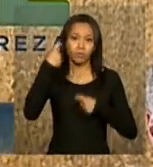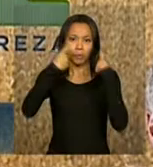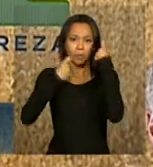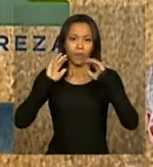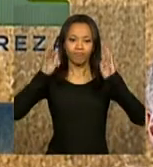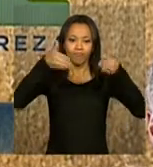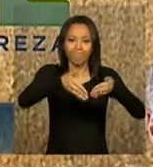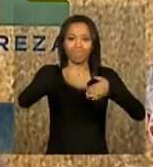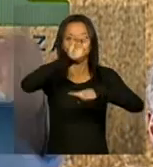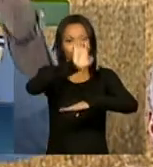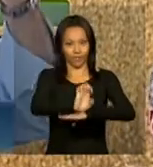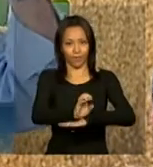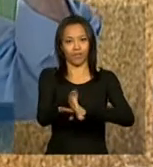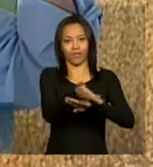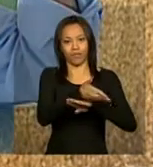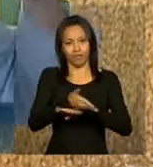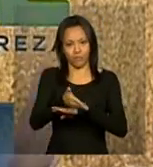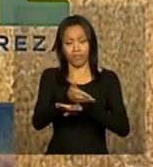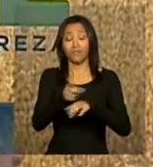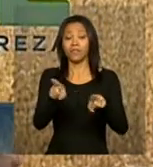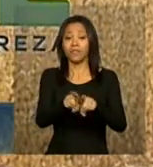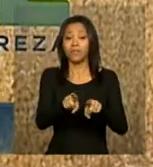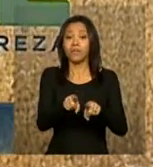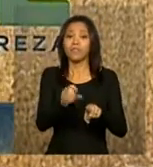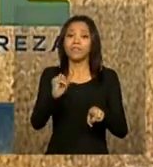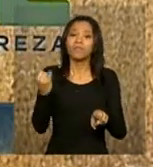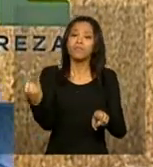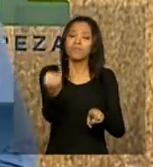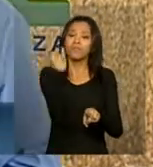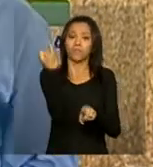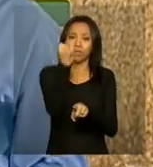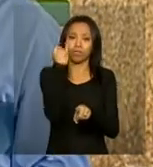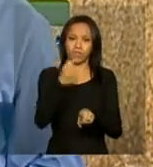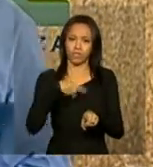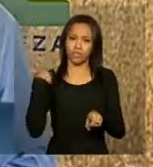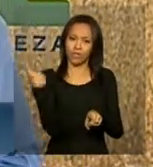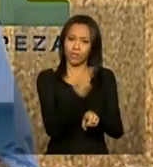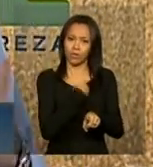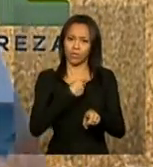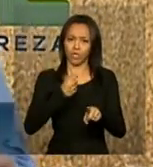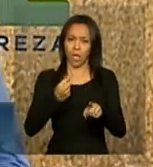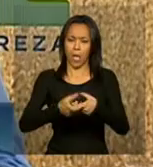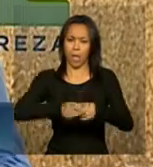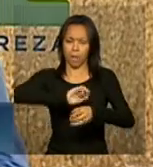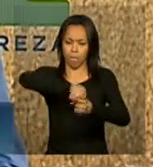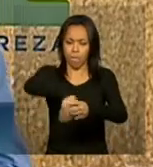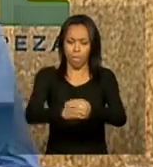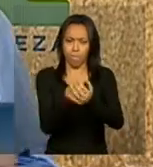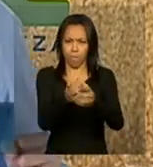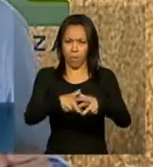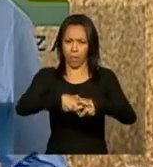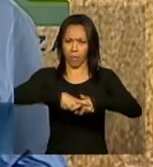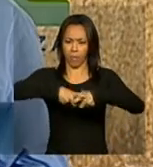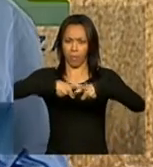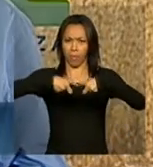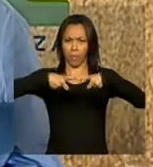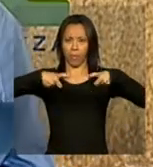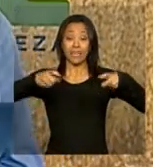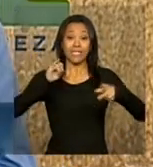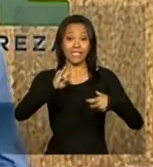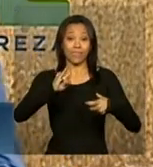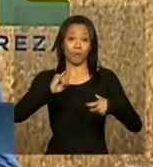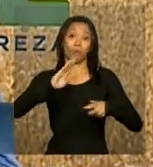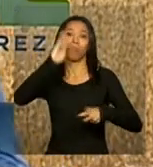senhora o reconhecimento e a importância da nossa produção. Se o Brasil comemorou